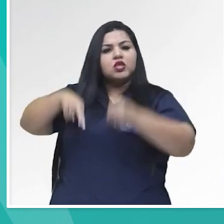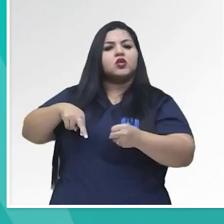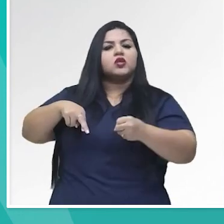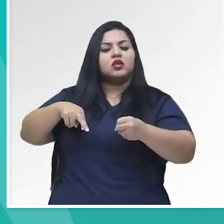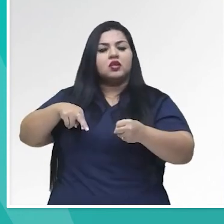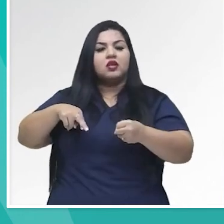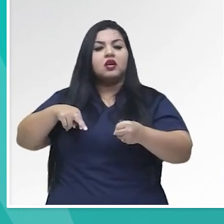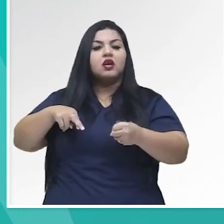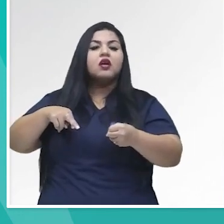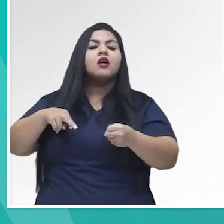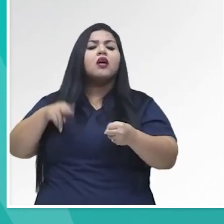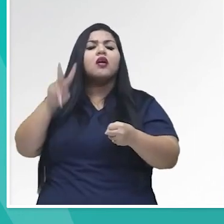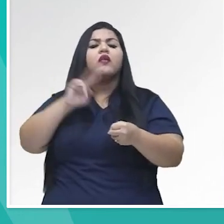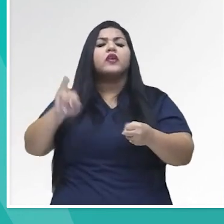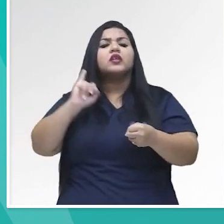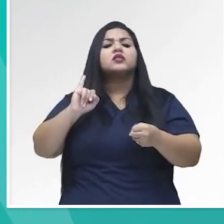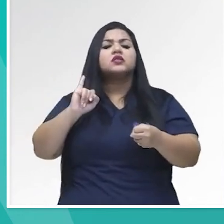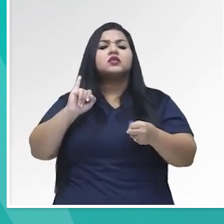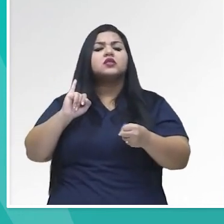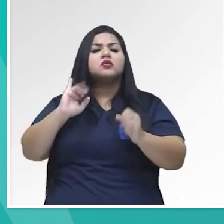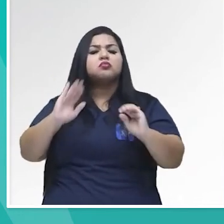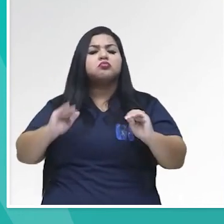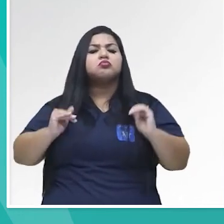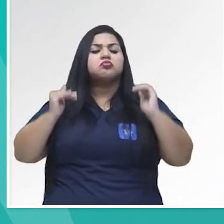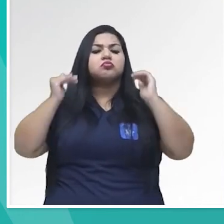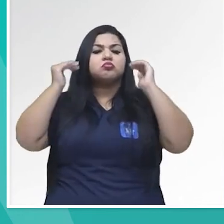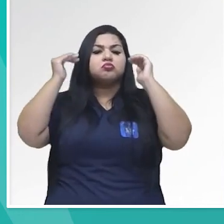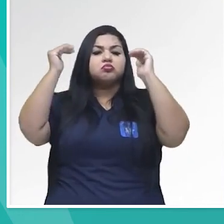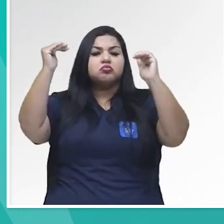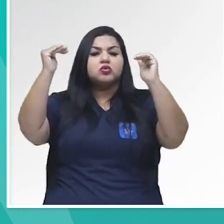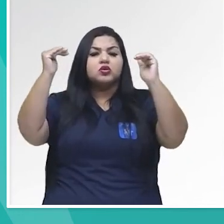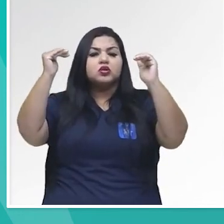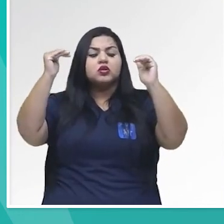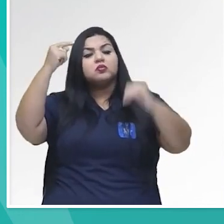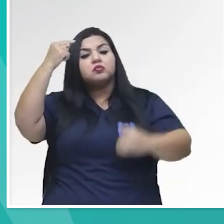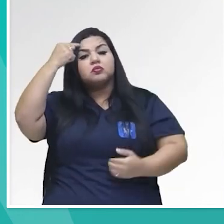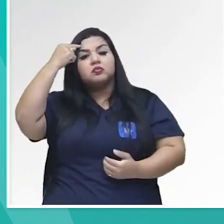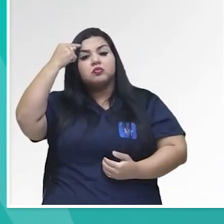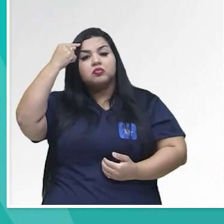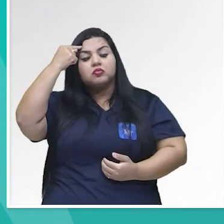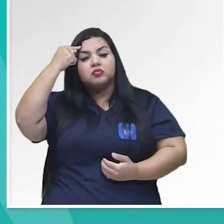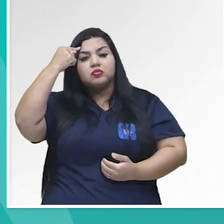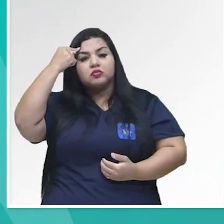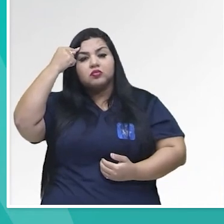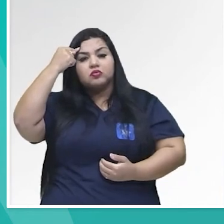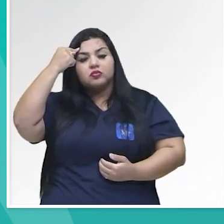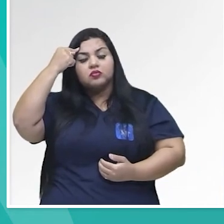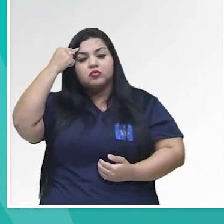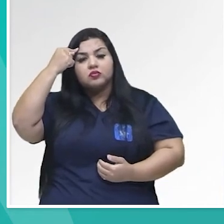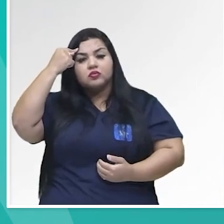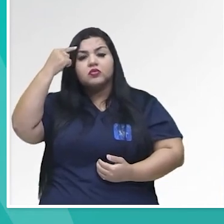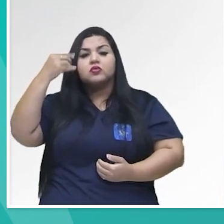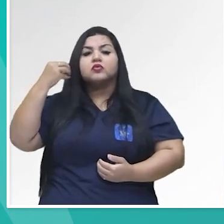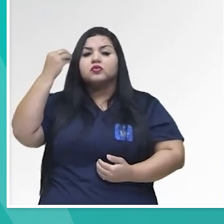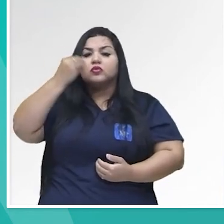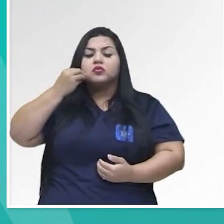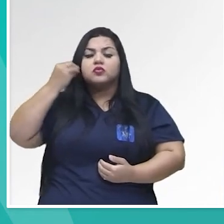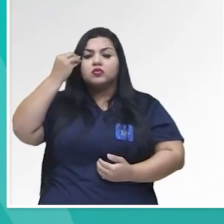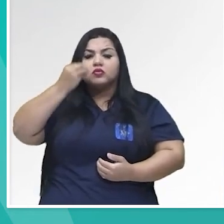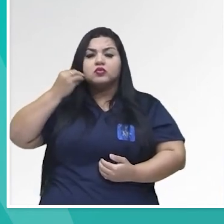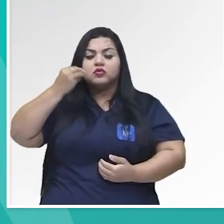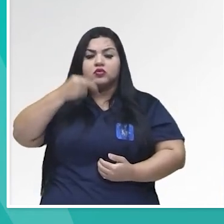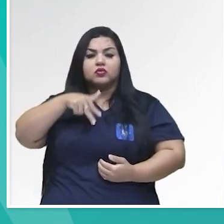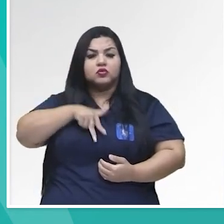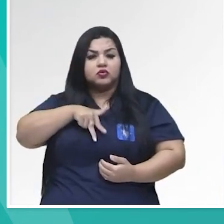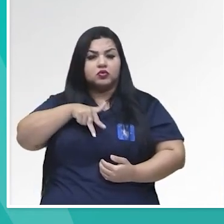ser algo preponderante para se pensar uma experiência antropocêntrica, do homem